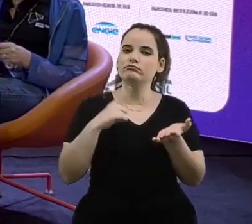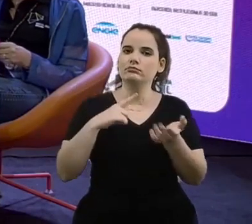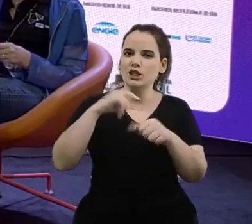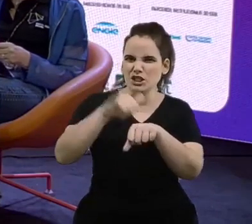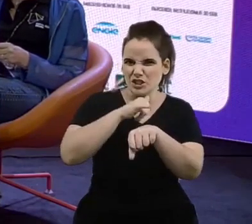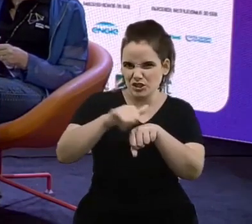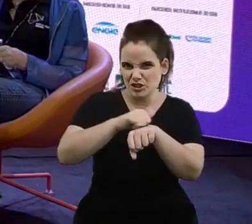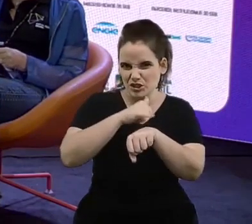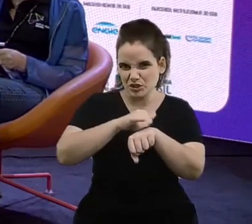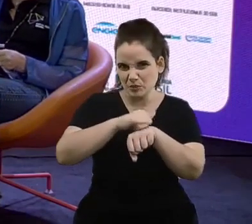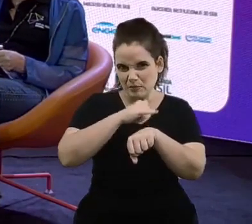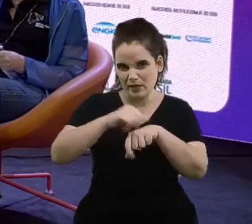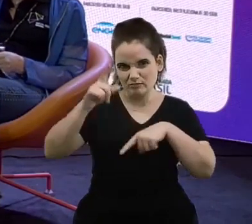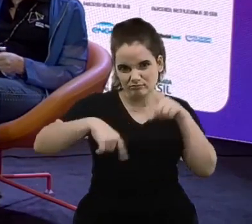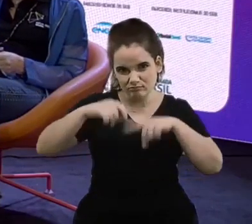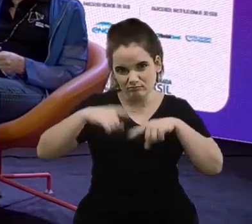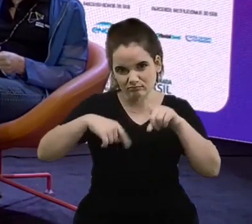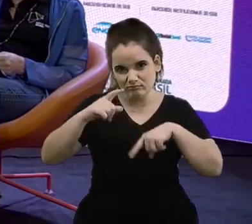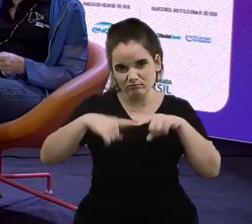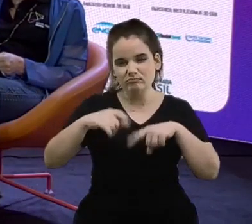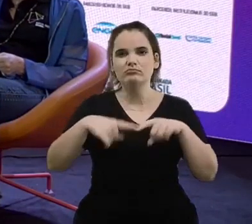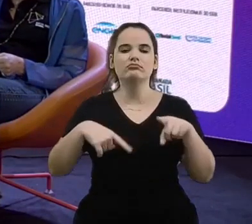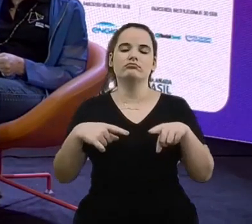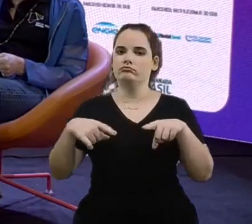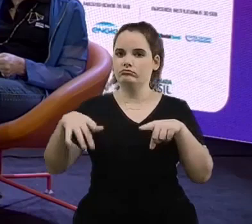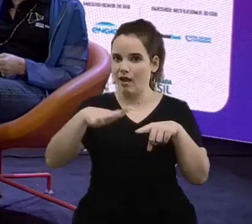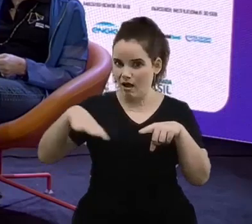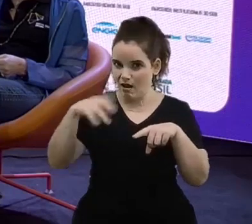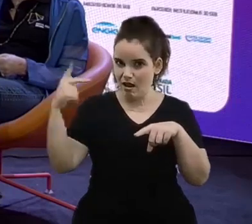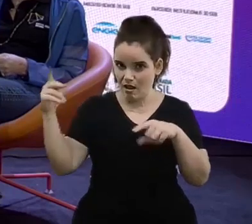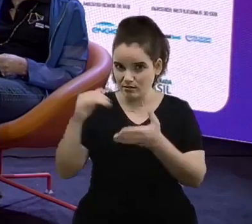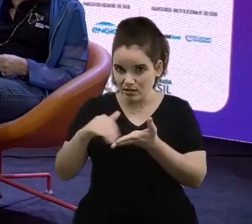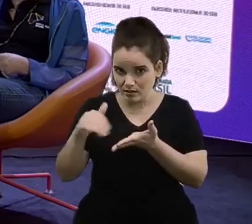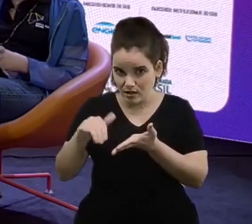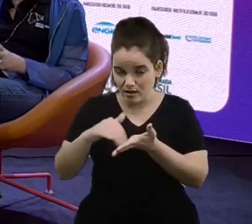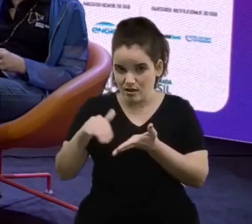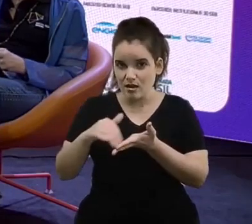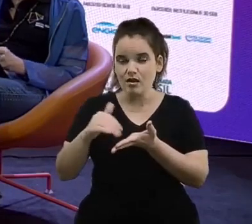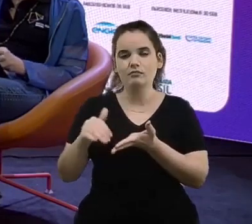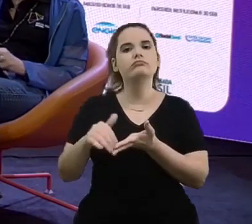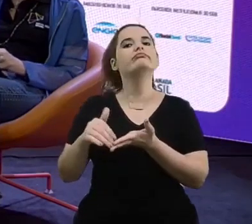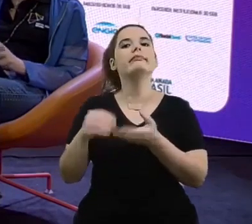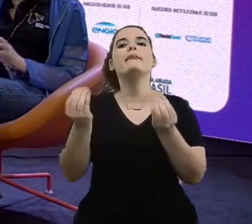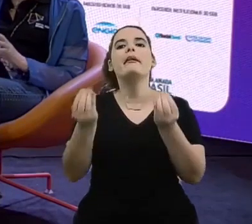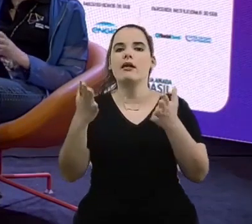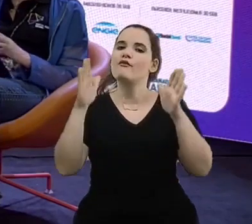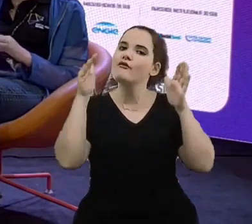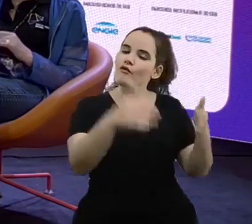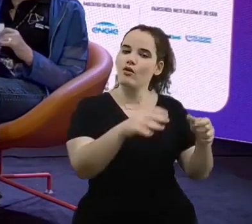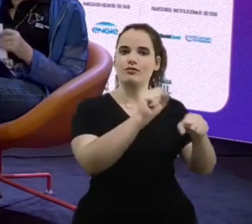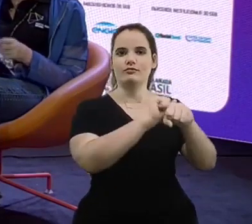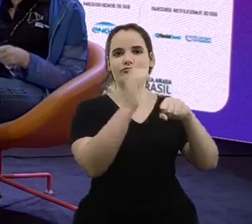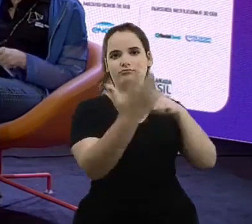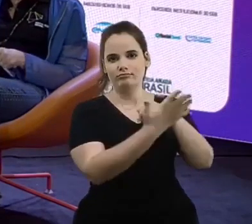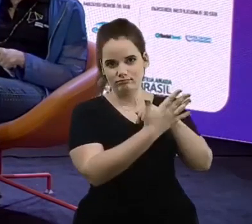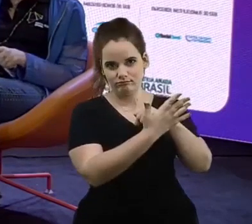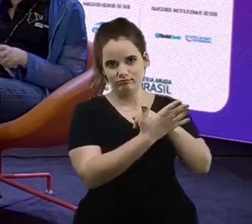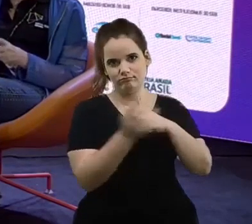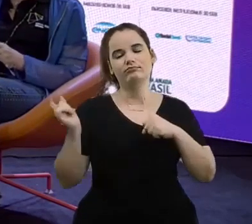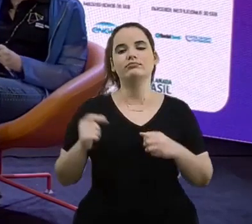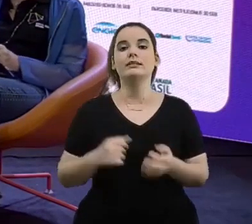eixos estratégicos como saúde, economia e social para o enfrentamento da Covid-19. Então, Natália, você